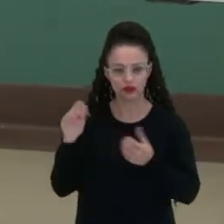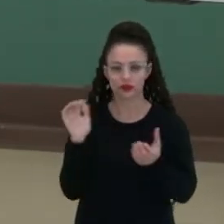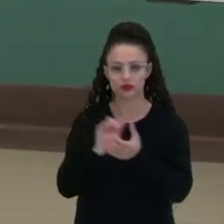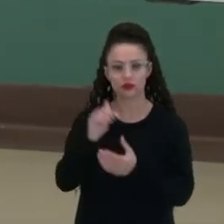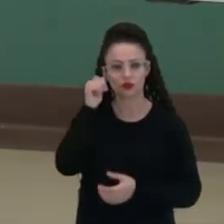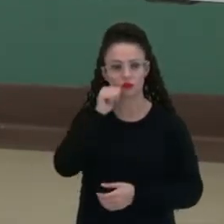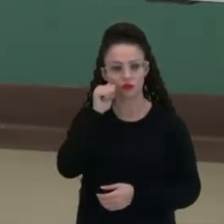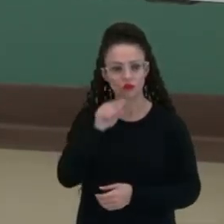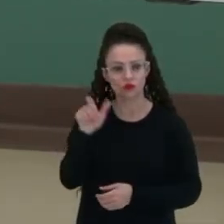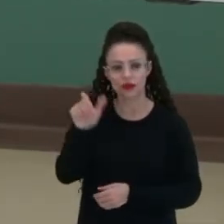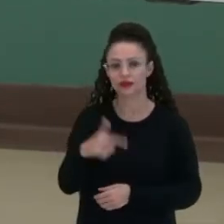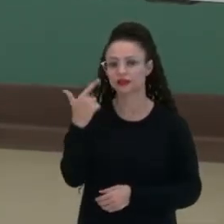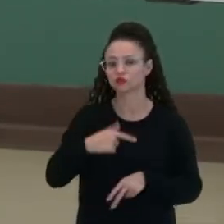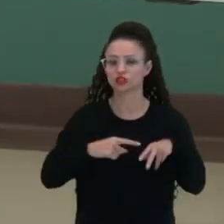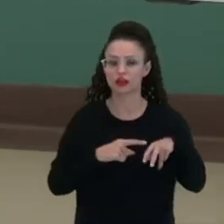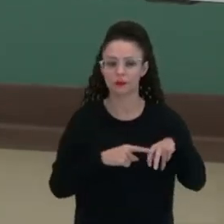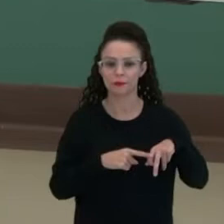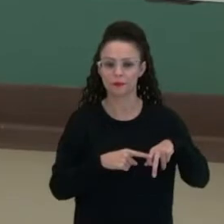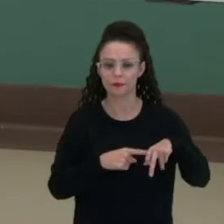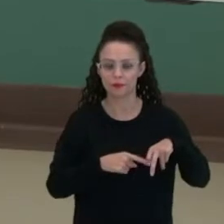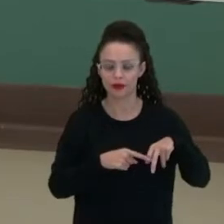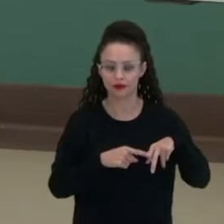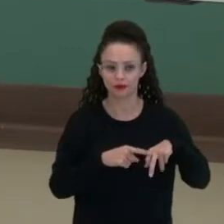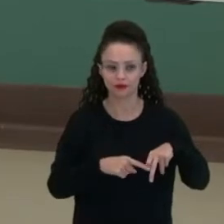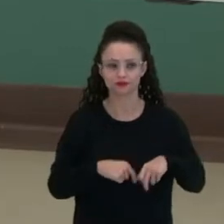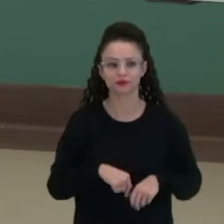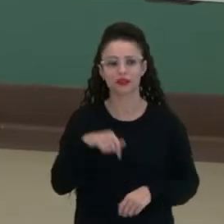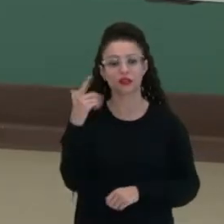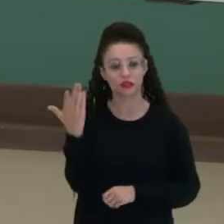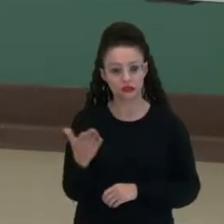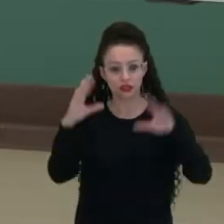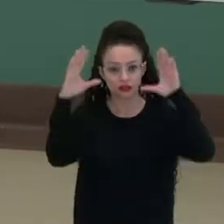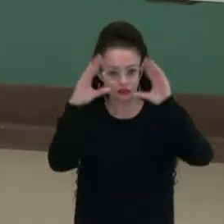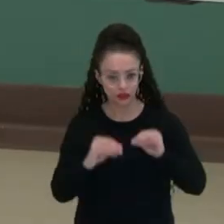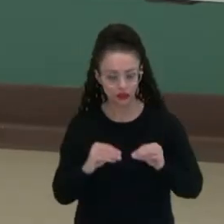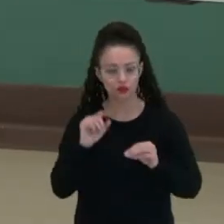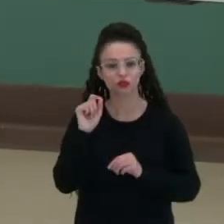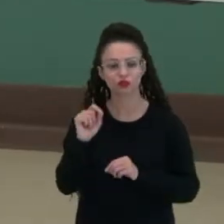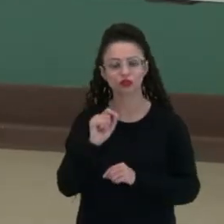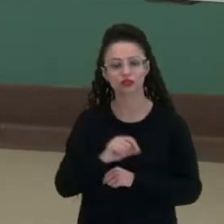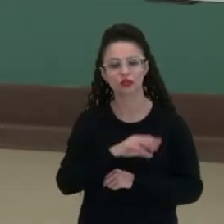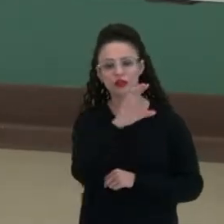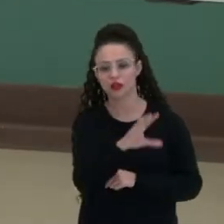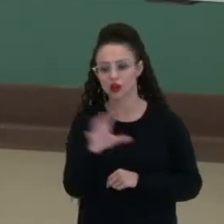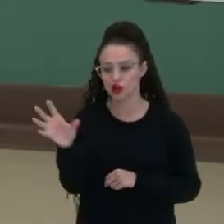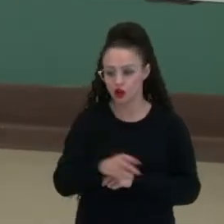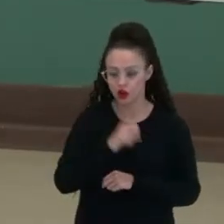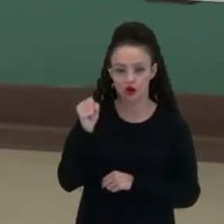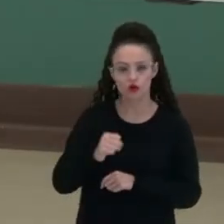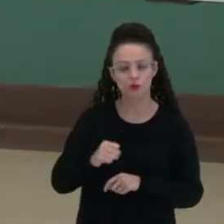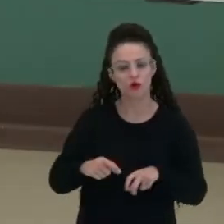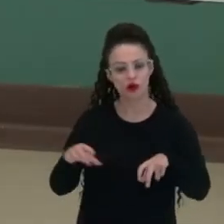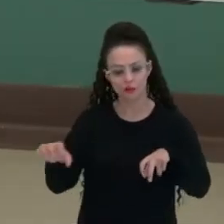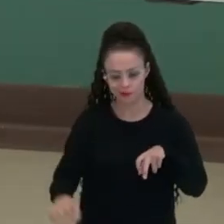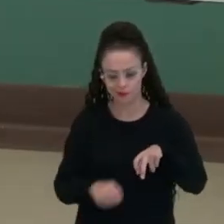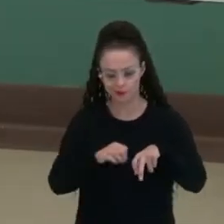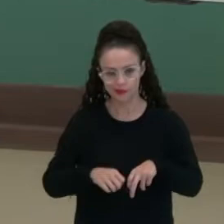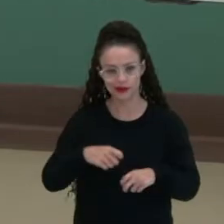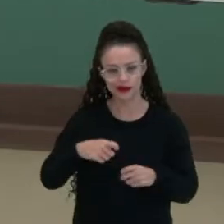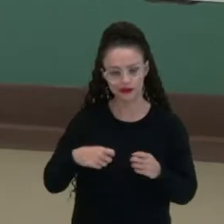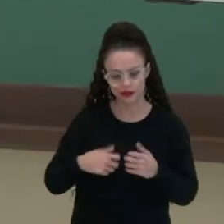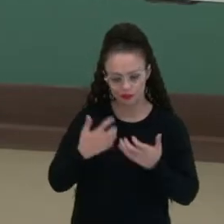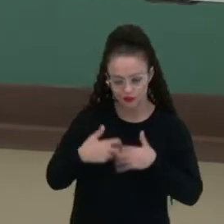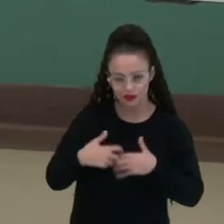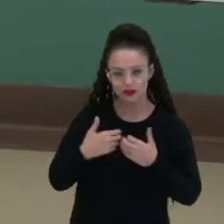uma perna. Na noite de núpcias, ele roubou a perna mecânica dela. Eu pedia mais detalhes